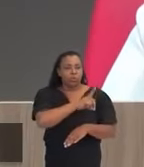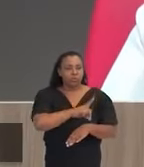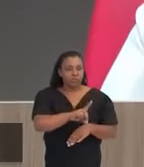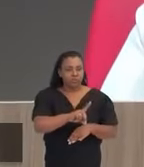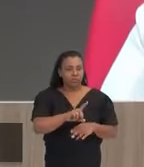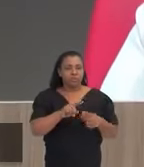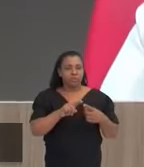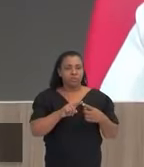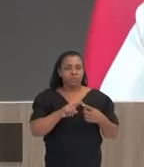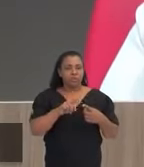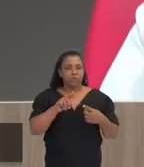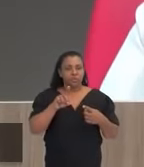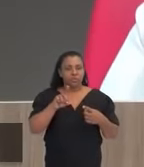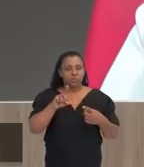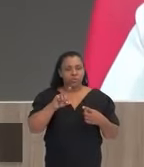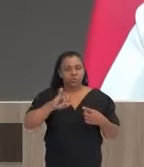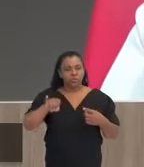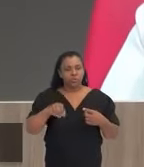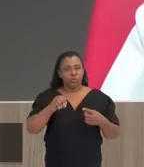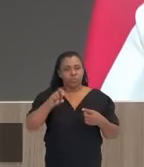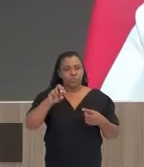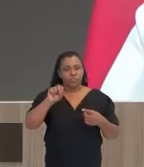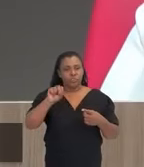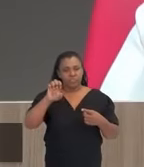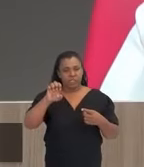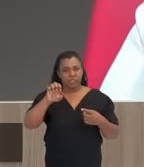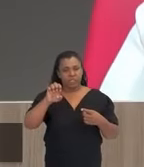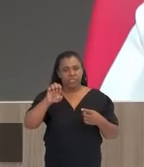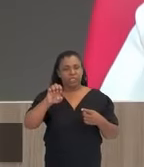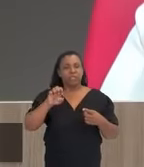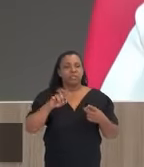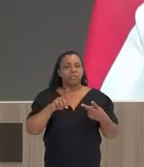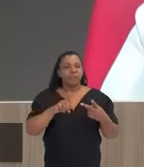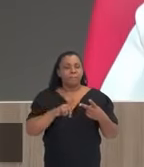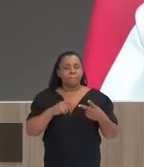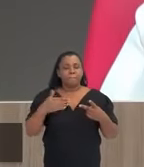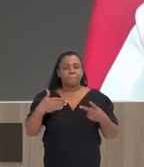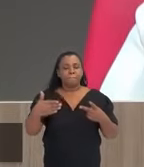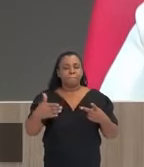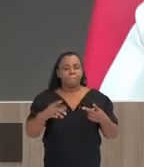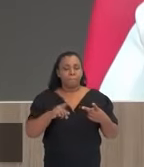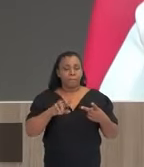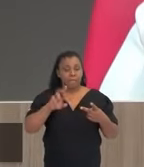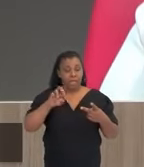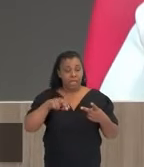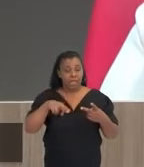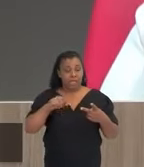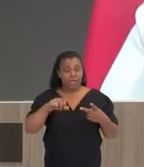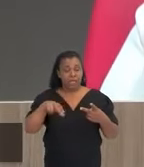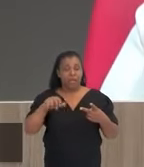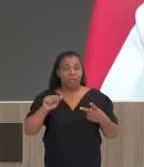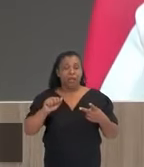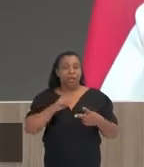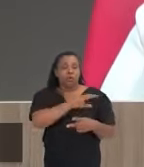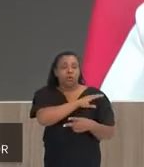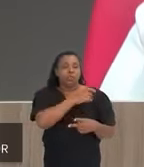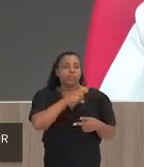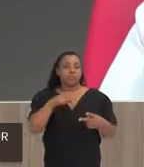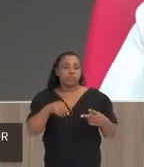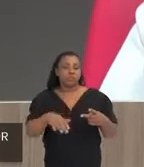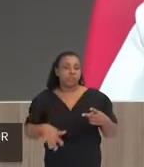Lima, da CONAFRET, está aqui à minha frente, o Dr. Renan Calil, coordenador nacional da